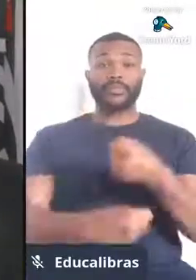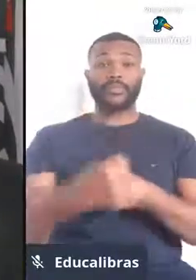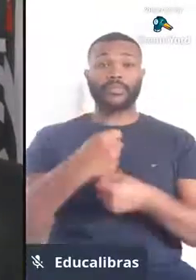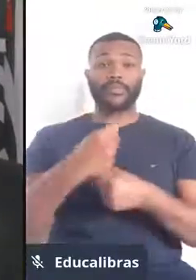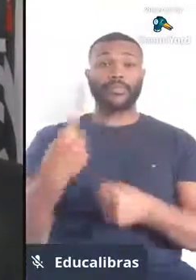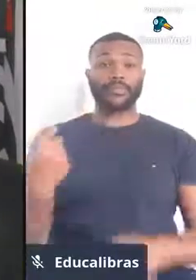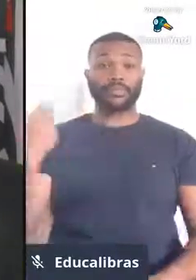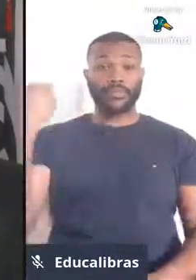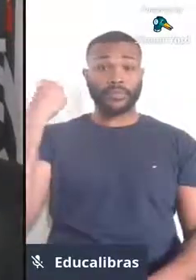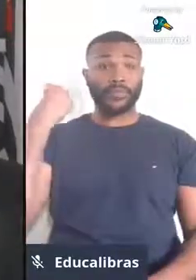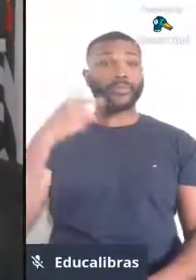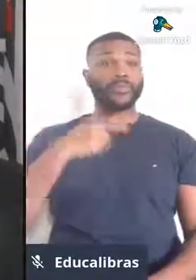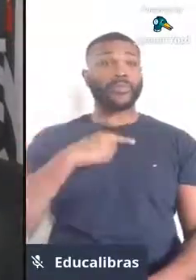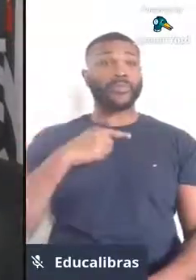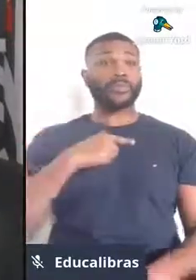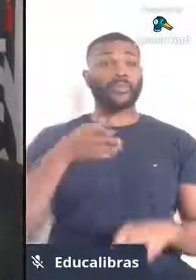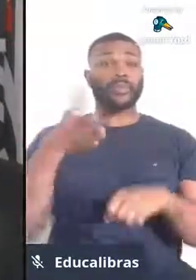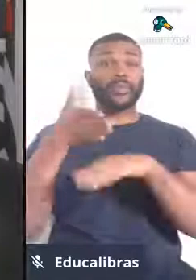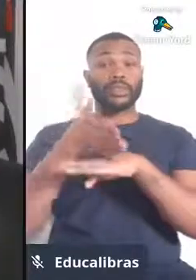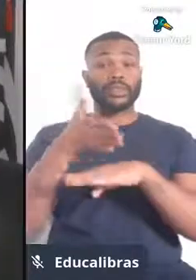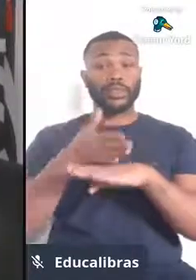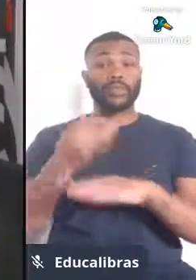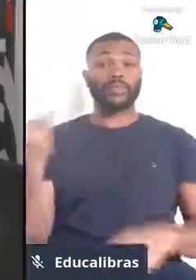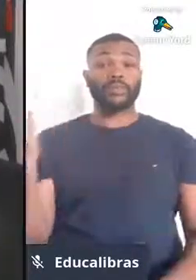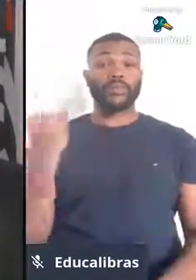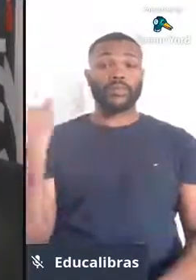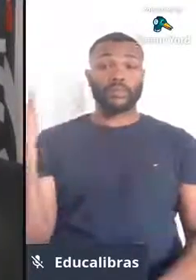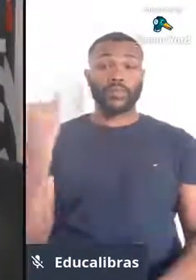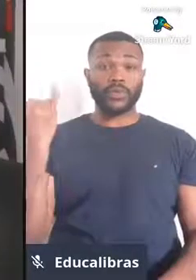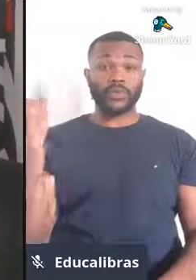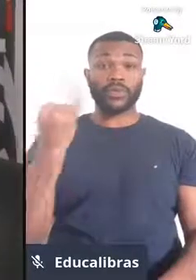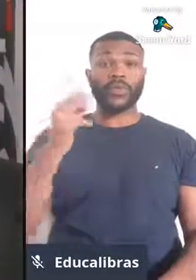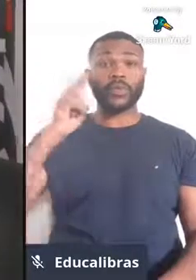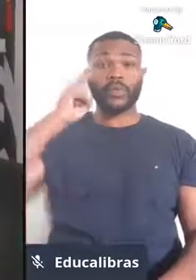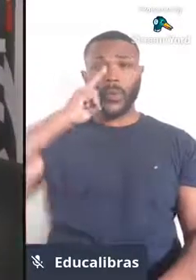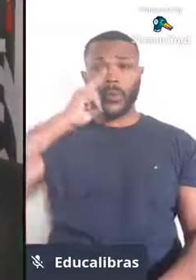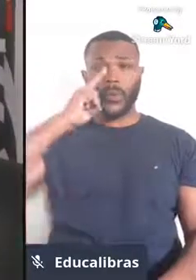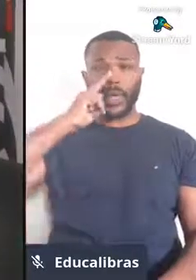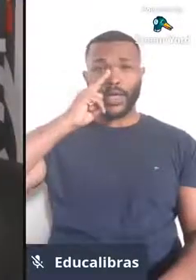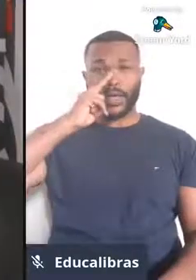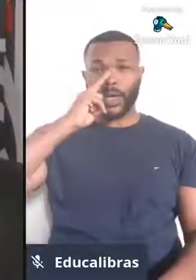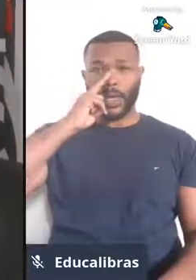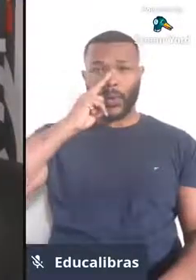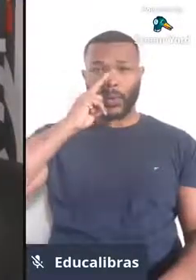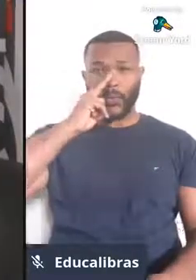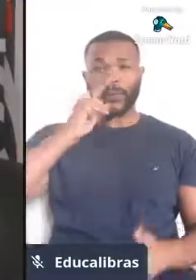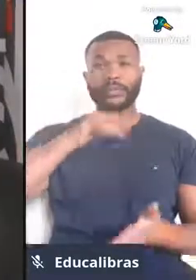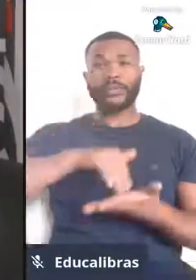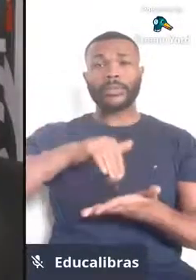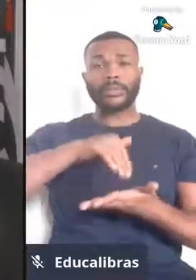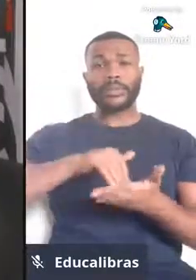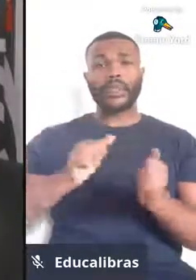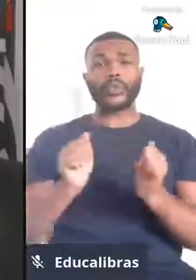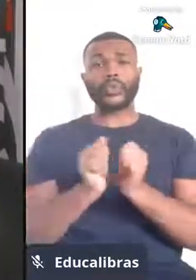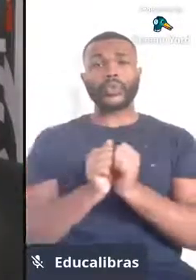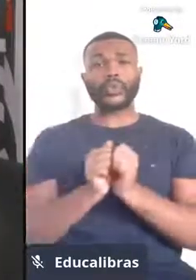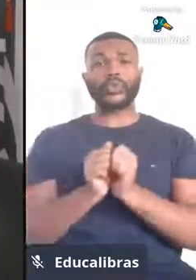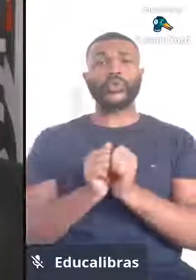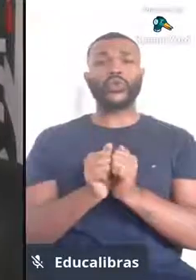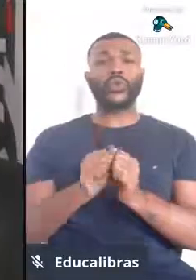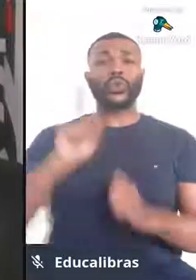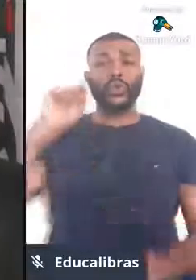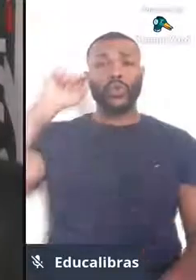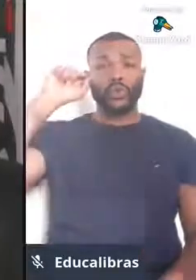a participação importante da Marinalva, que é a sua secretária adjunta, lá em Durban, na África do Sul, no